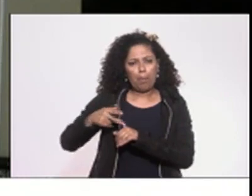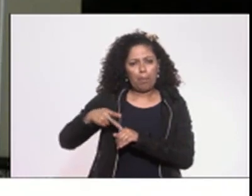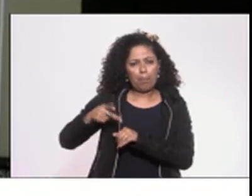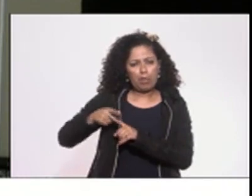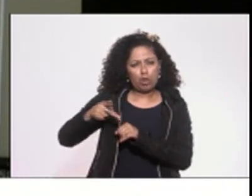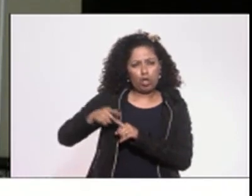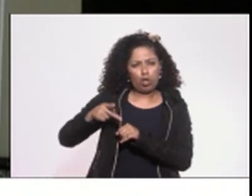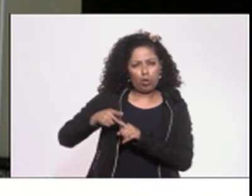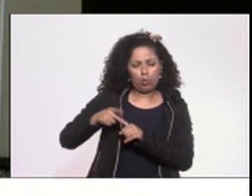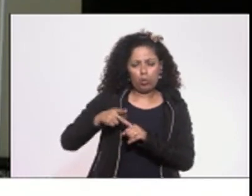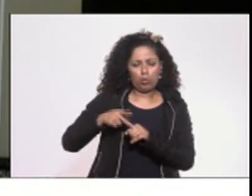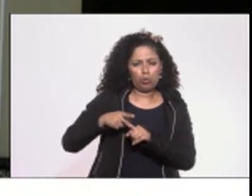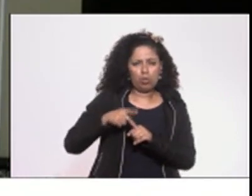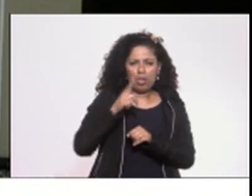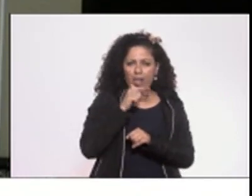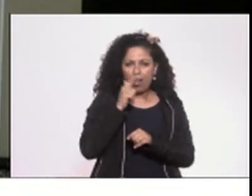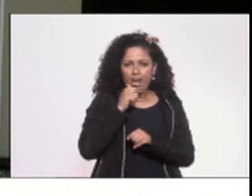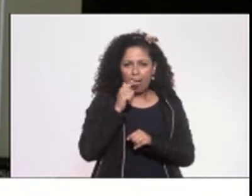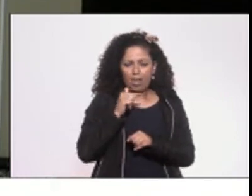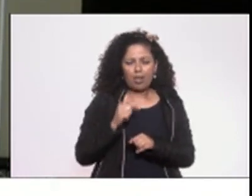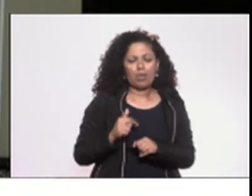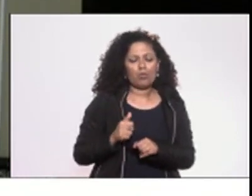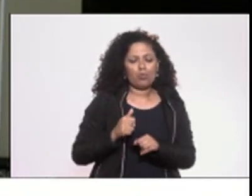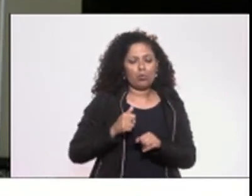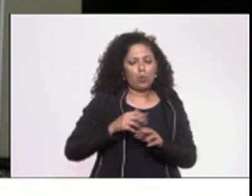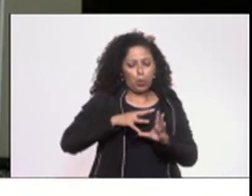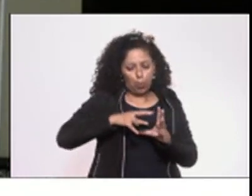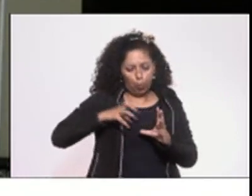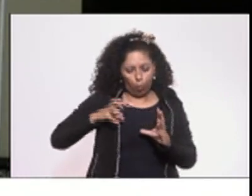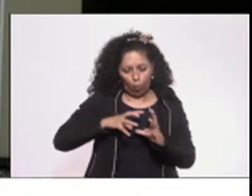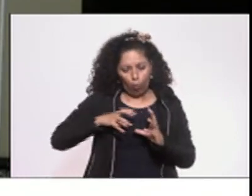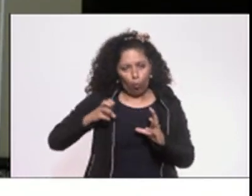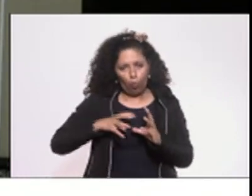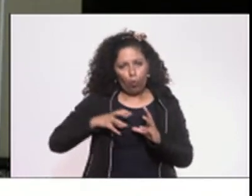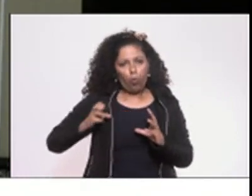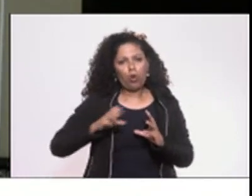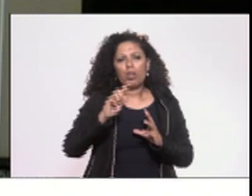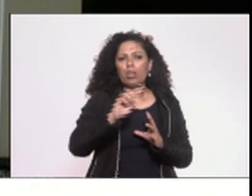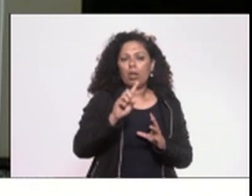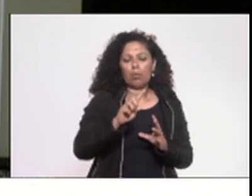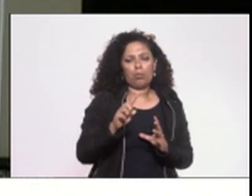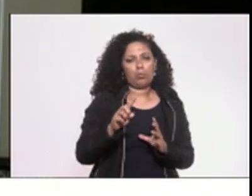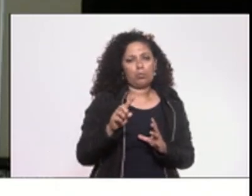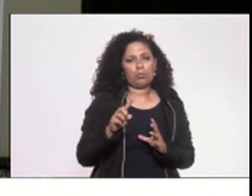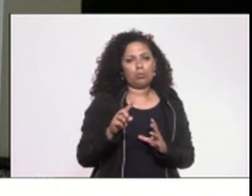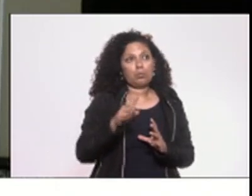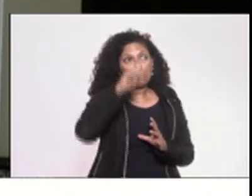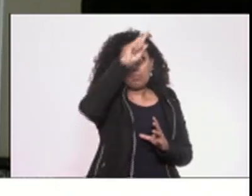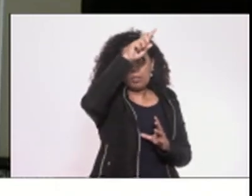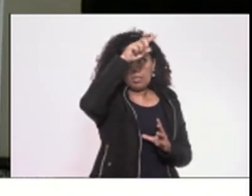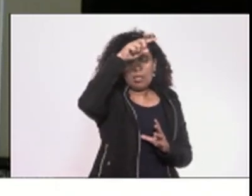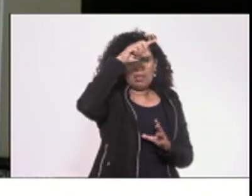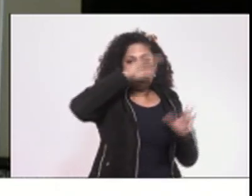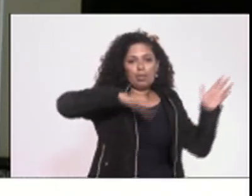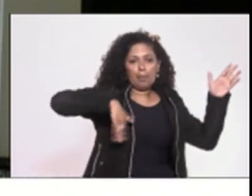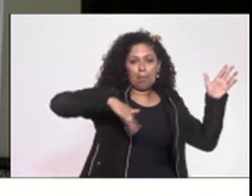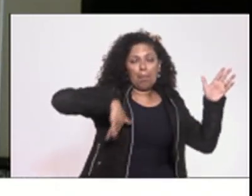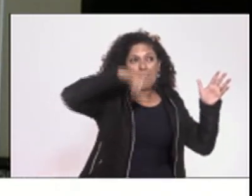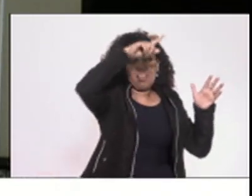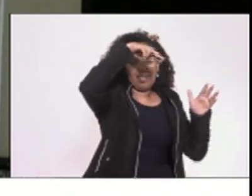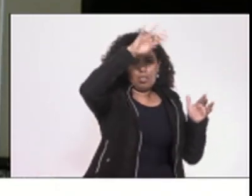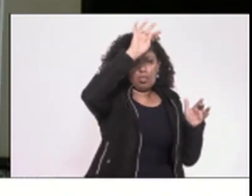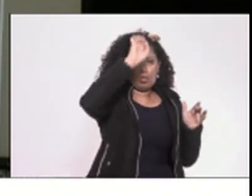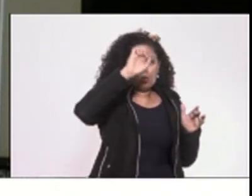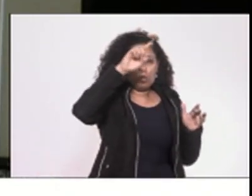difícil de ser remediado, porque você precisa aglutinar o petróleo, você precisa absorver ele de alguma maneira, e para isso serve o absorvedor. O acidente que está nas nossas praias